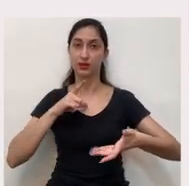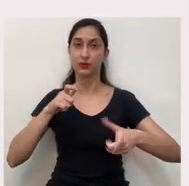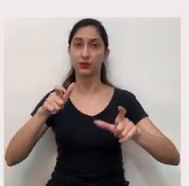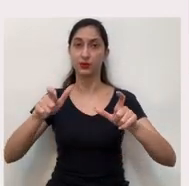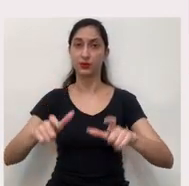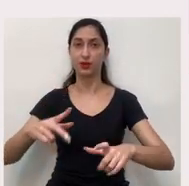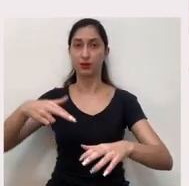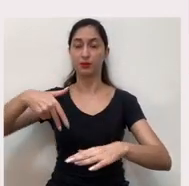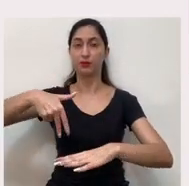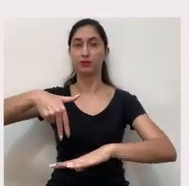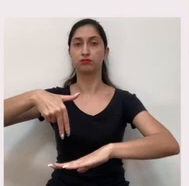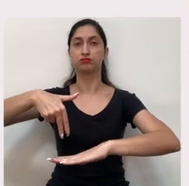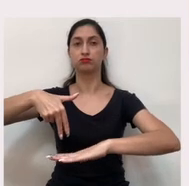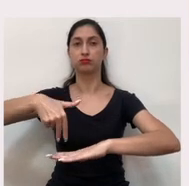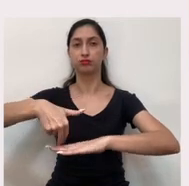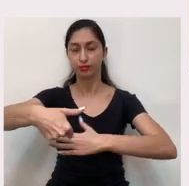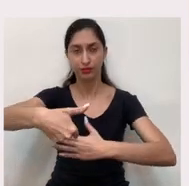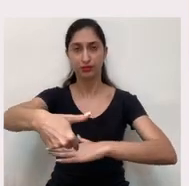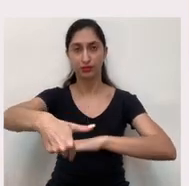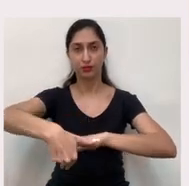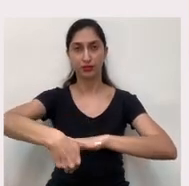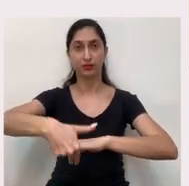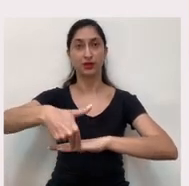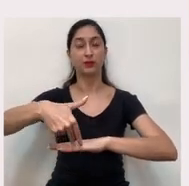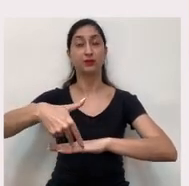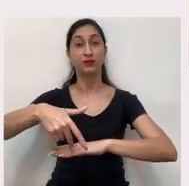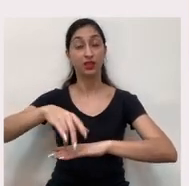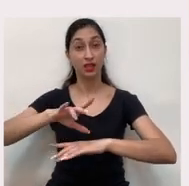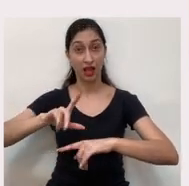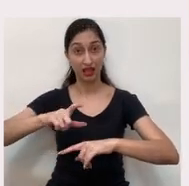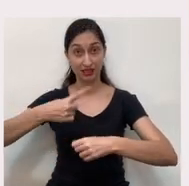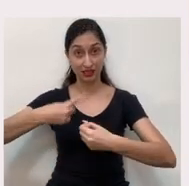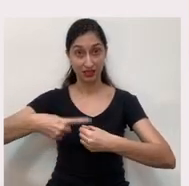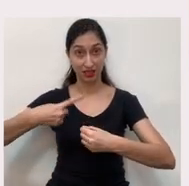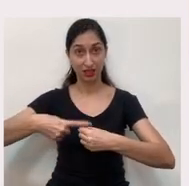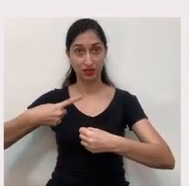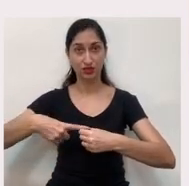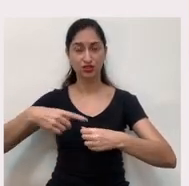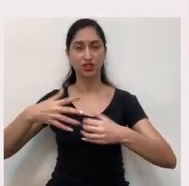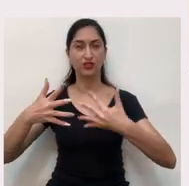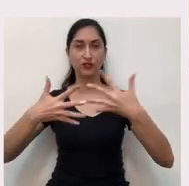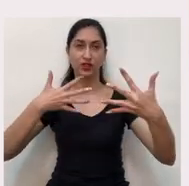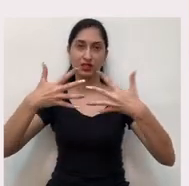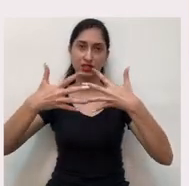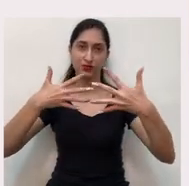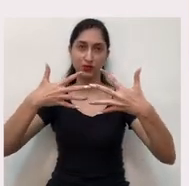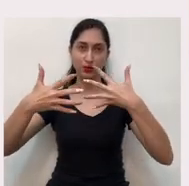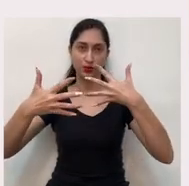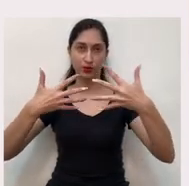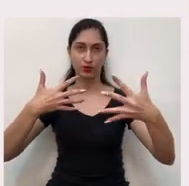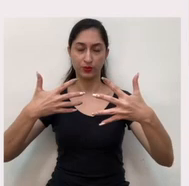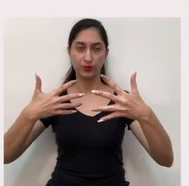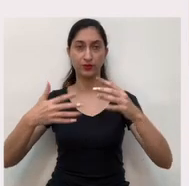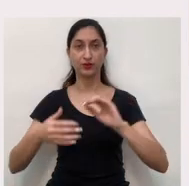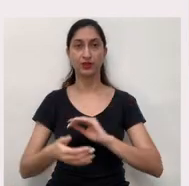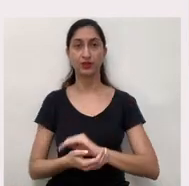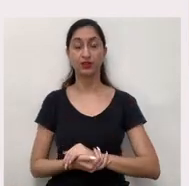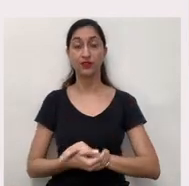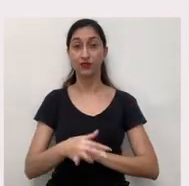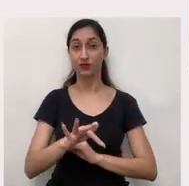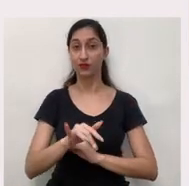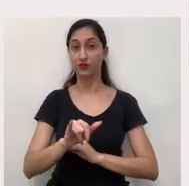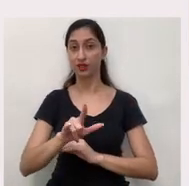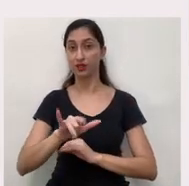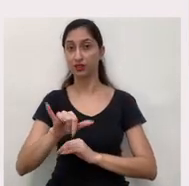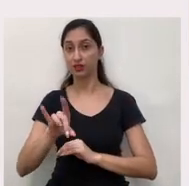tropeça quem não toma cuidado. Todo o resto da cidade é invisível. Fílide é um espaço em